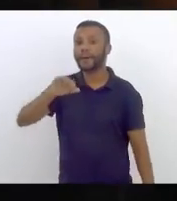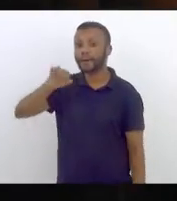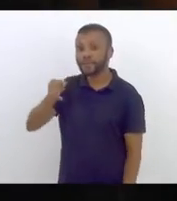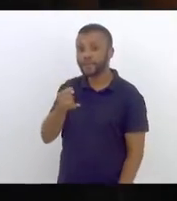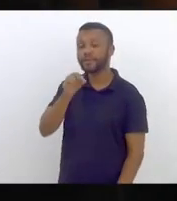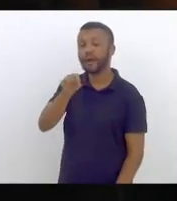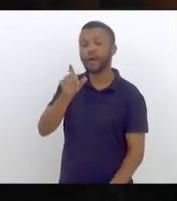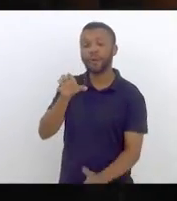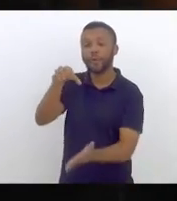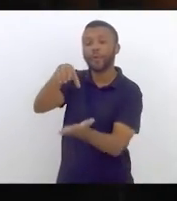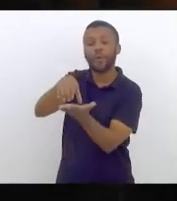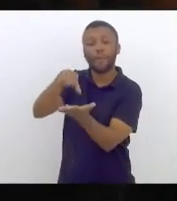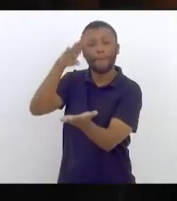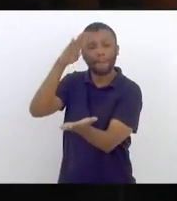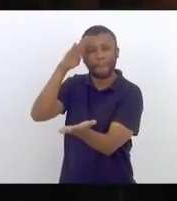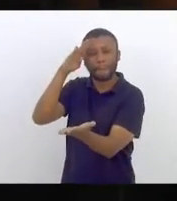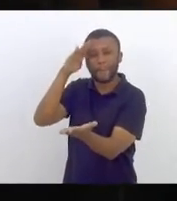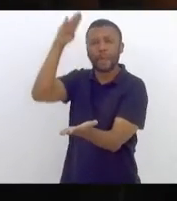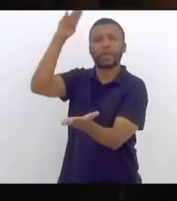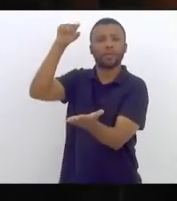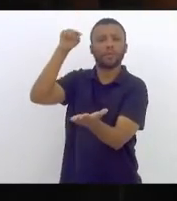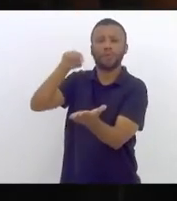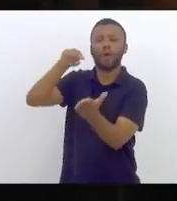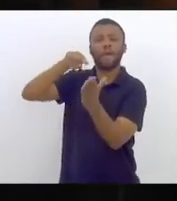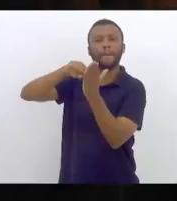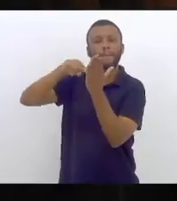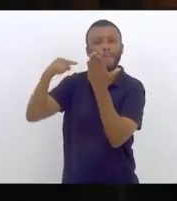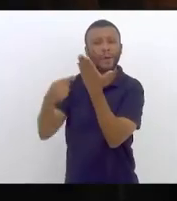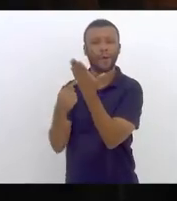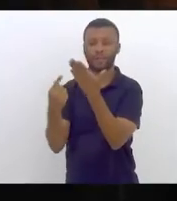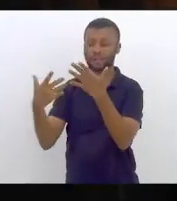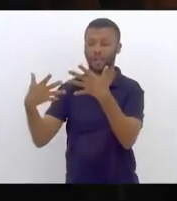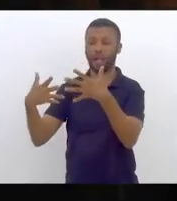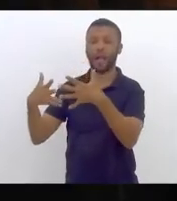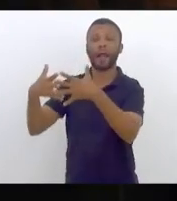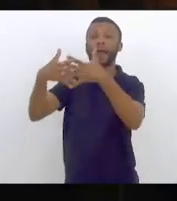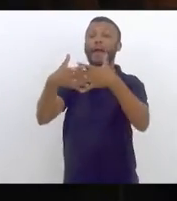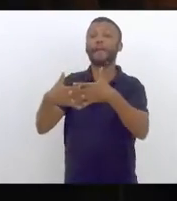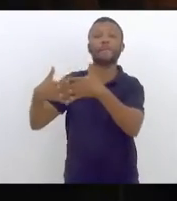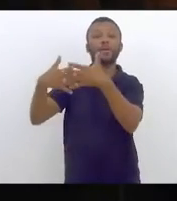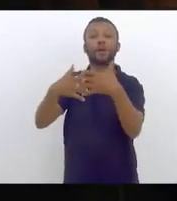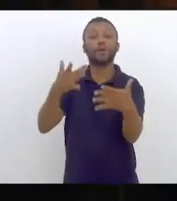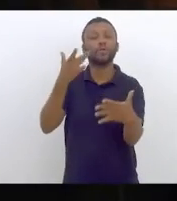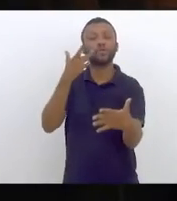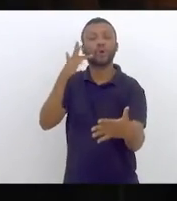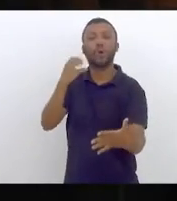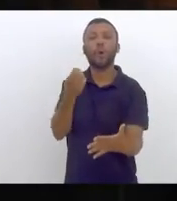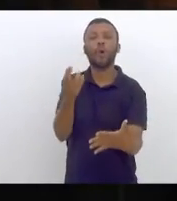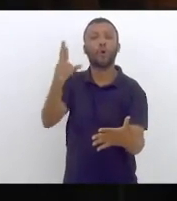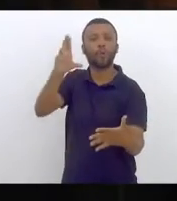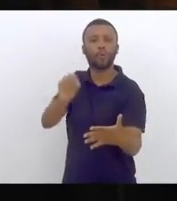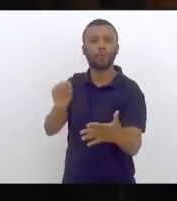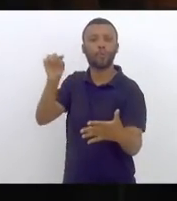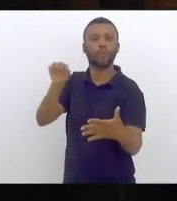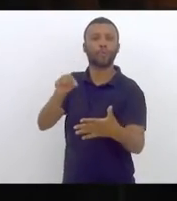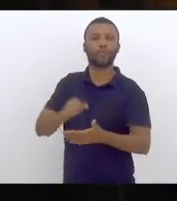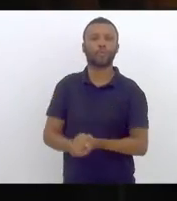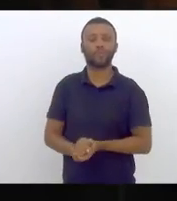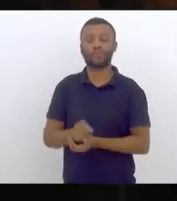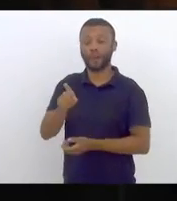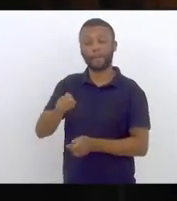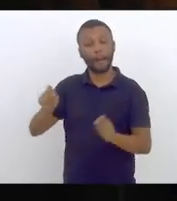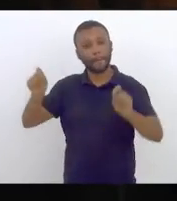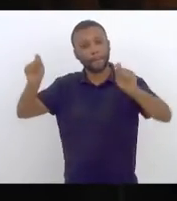o grande caminhão de ouro desse governo, virou toda uma possibilidade desse